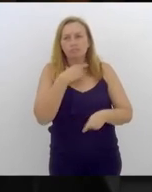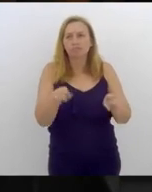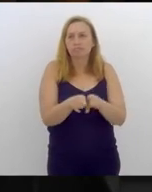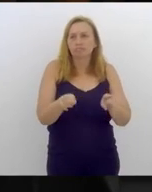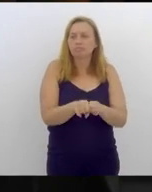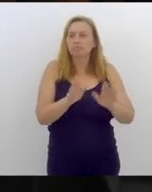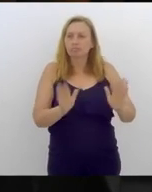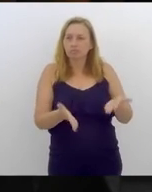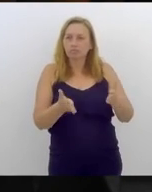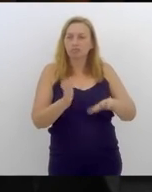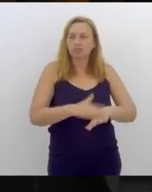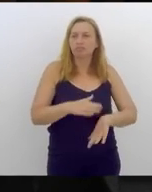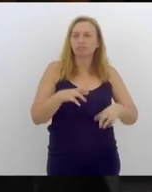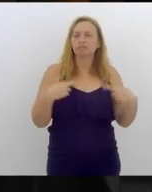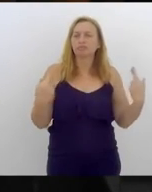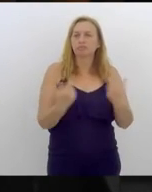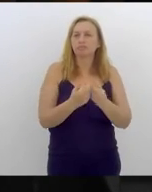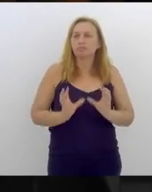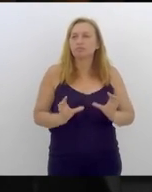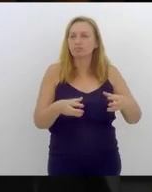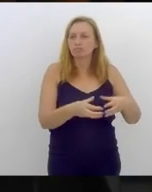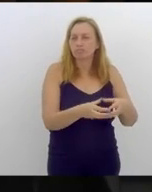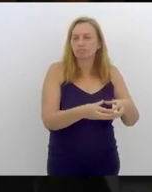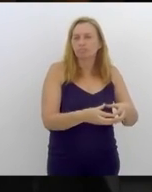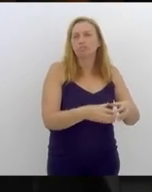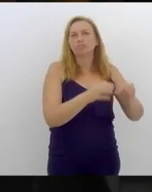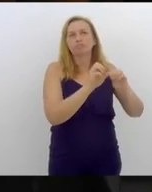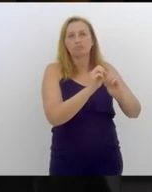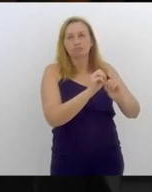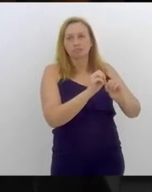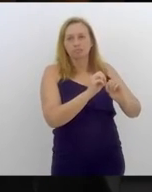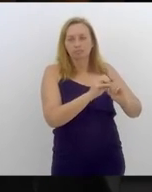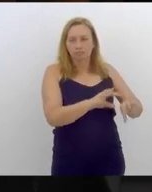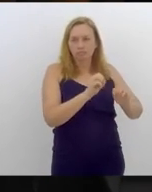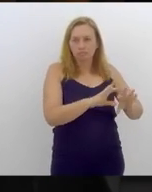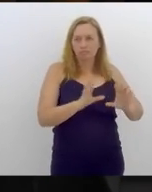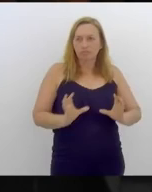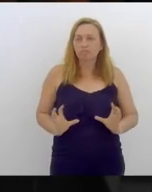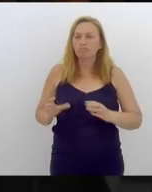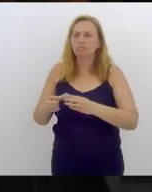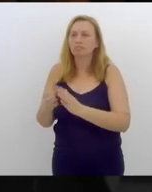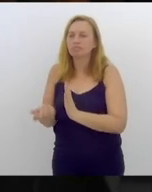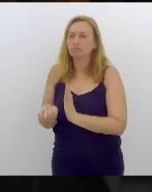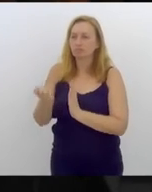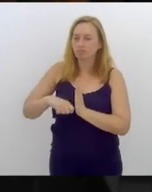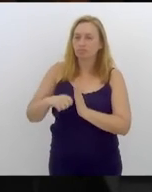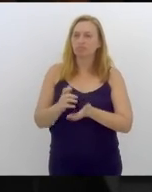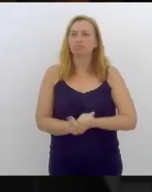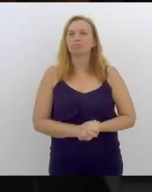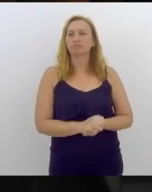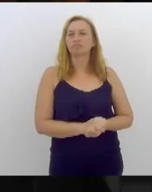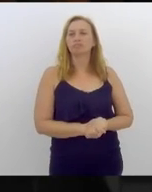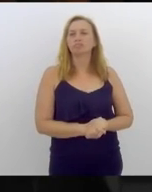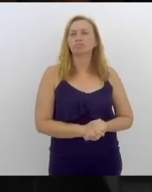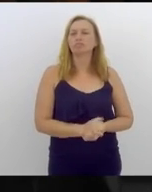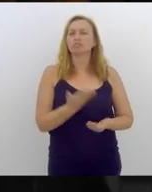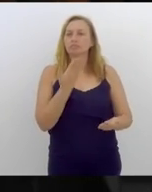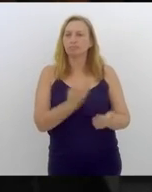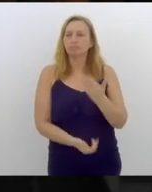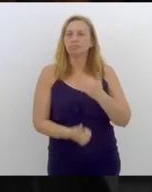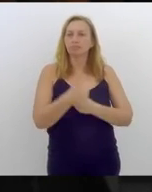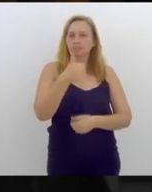realizamos mais uma reunião conjunta da comissão de educação da comissão de tributação para tratar de um fato grave o estado do Rio de Janeiro pode estar perdendo